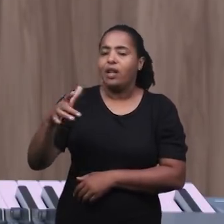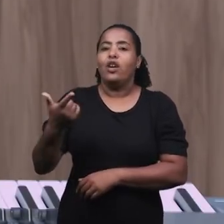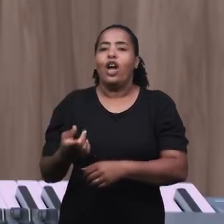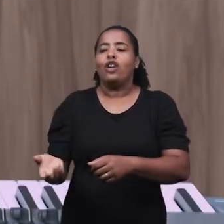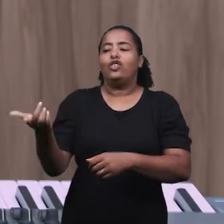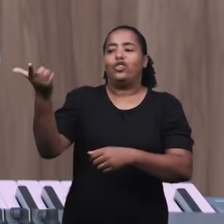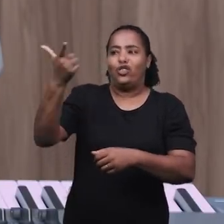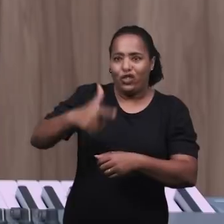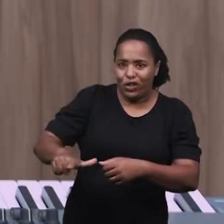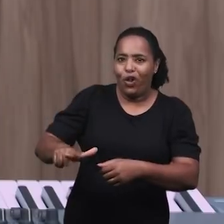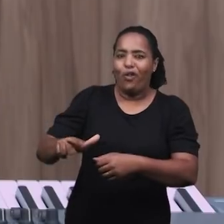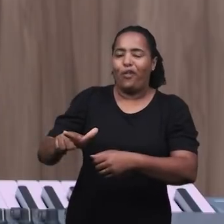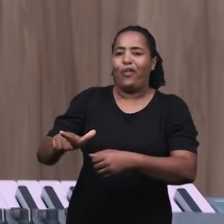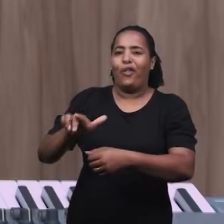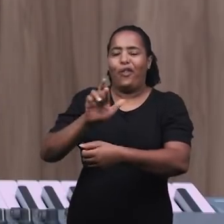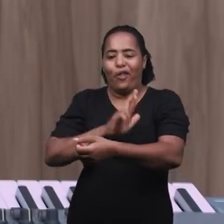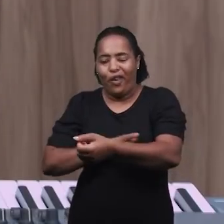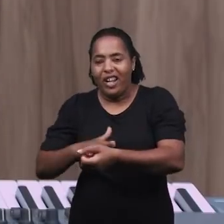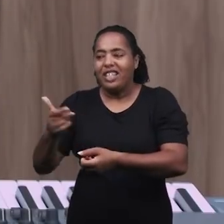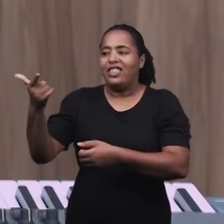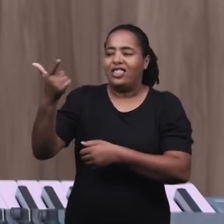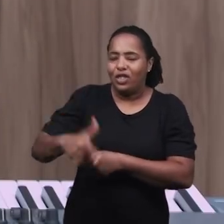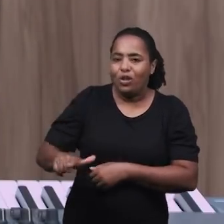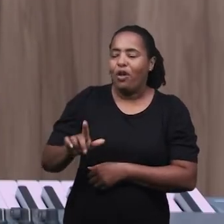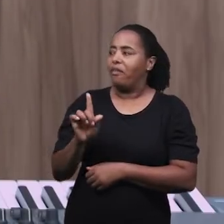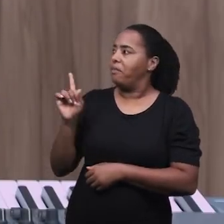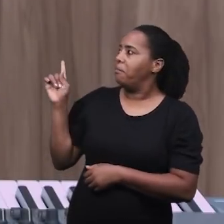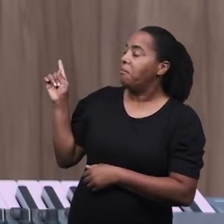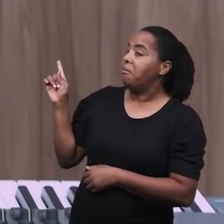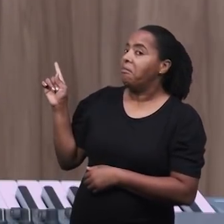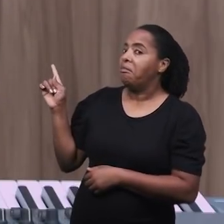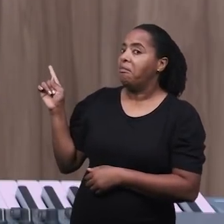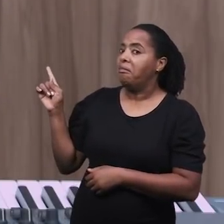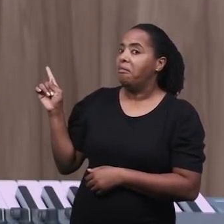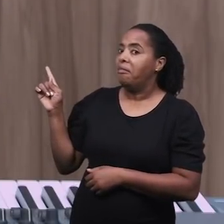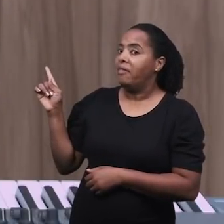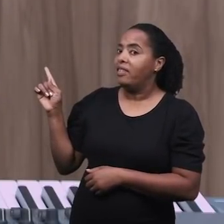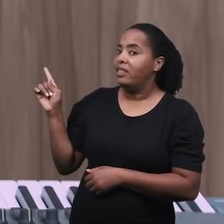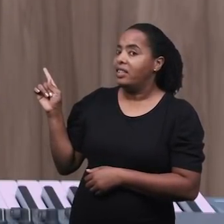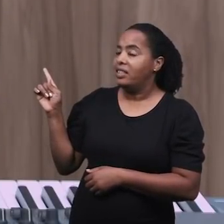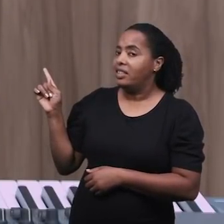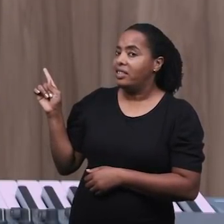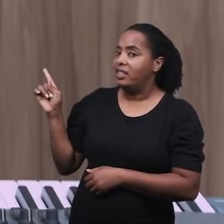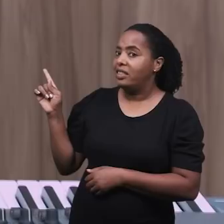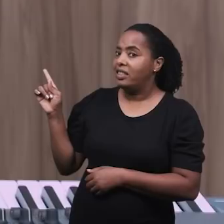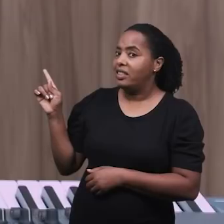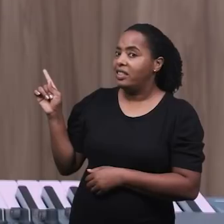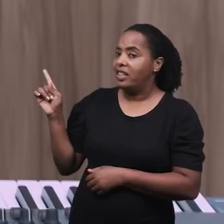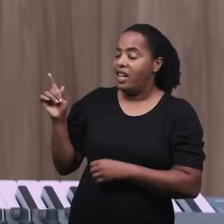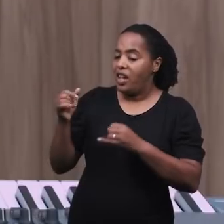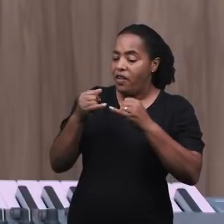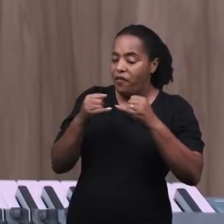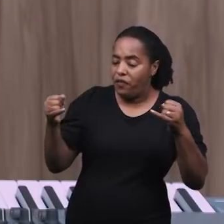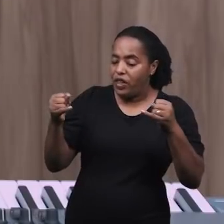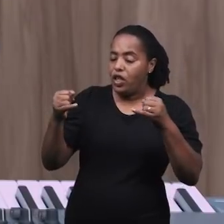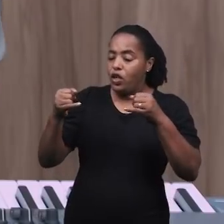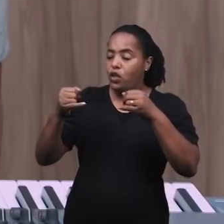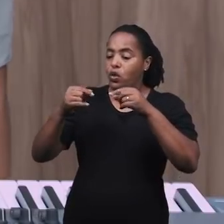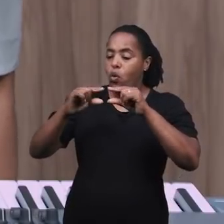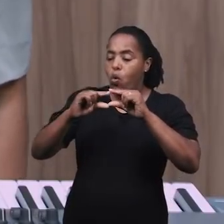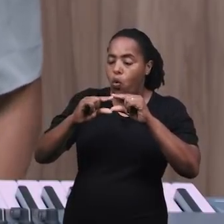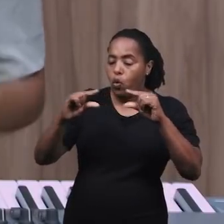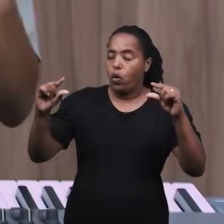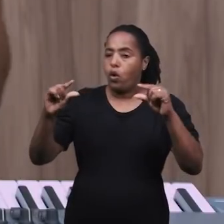gente retornar. Esse sinal aqui, ó, com um traço fino e um traço grosso e 2 bolinhas. É pra